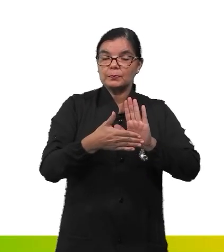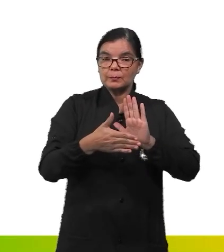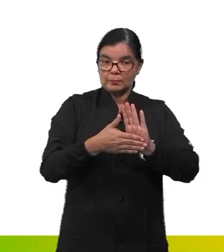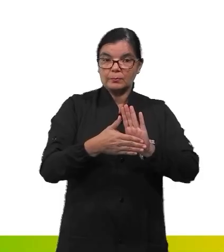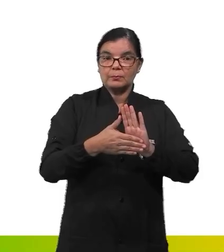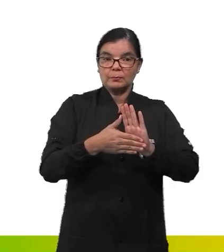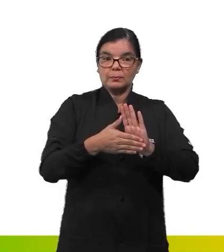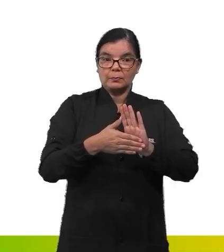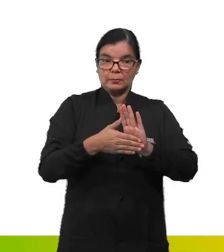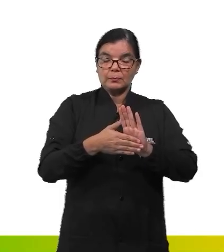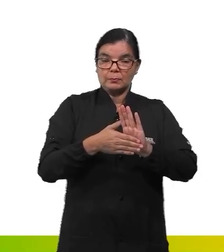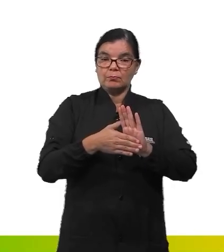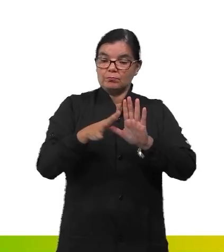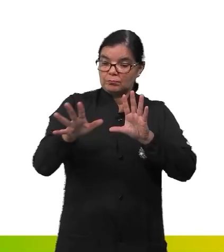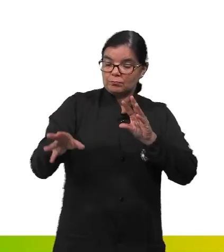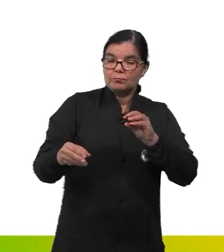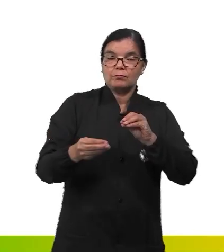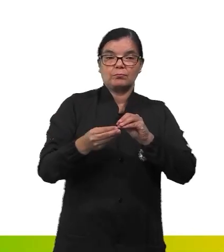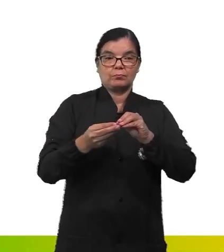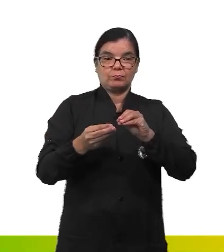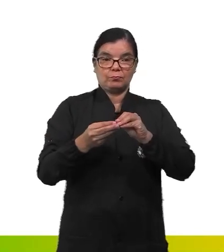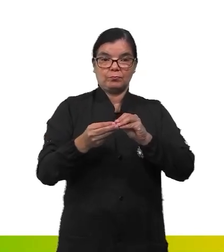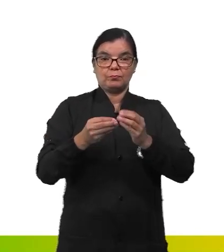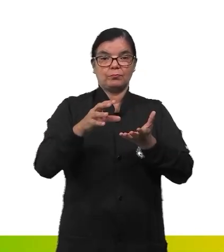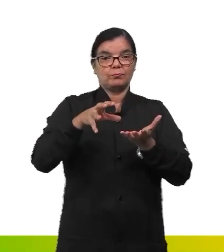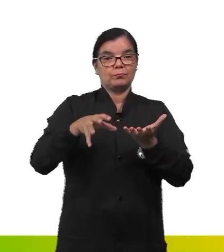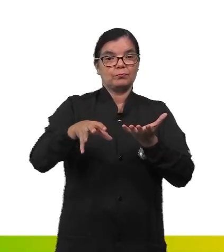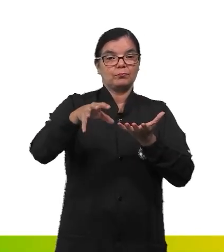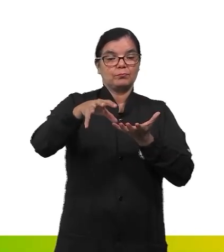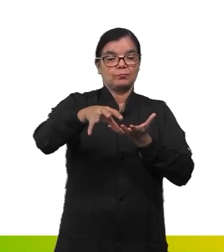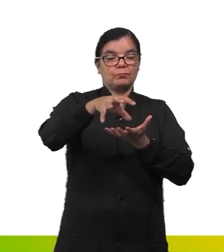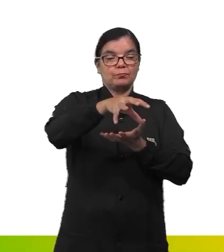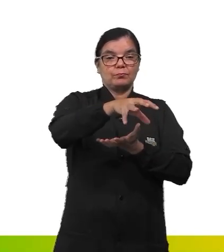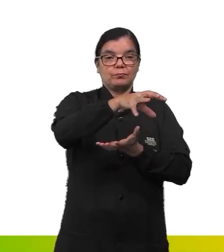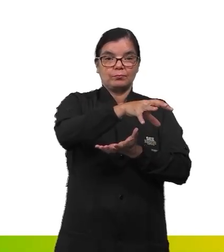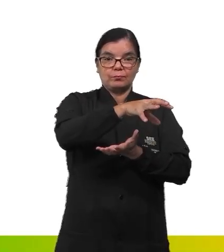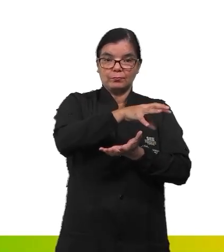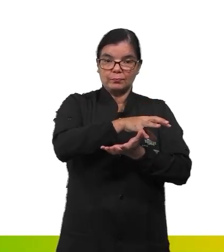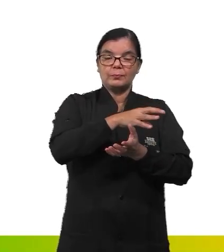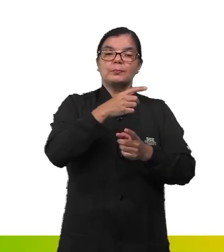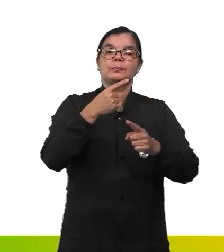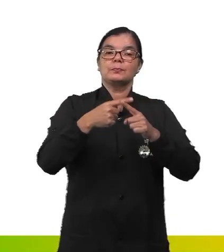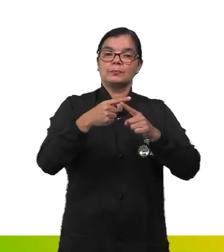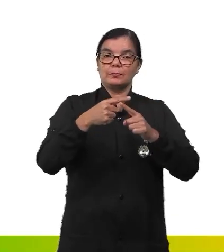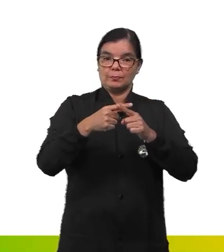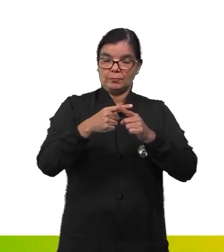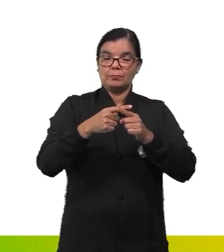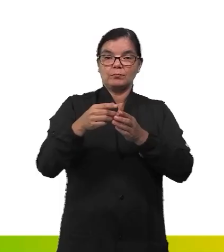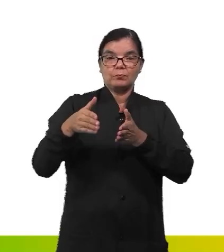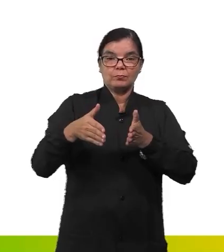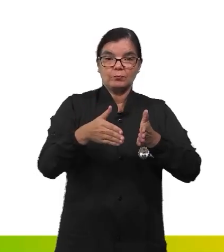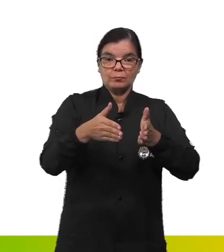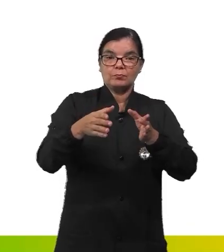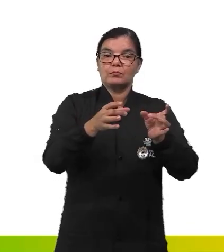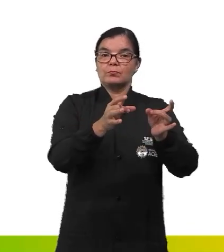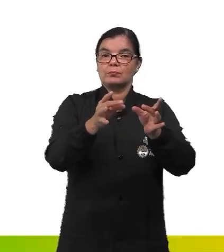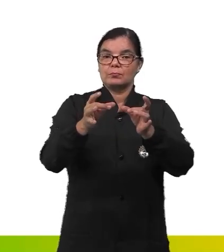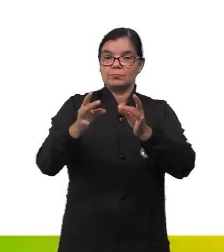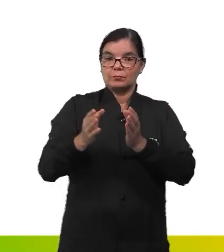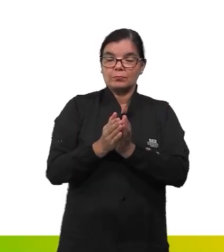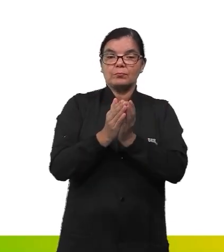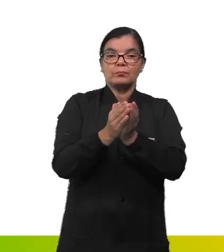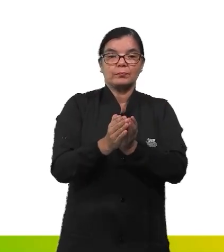a integração entre continentes por meio de rotas comerciais e